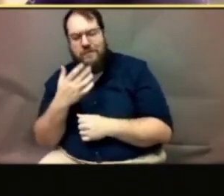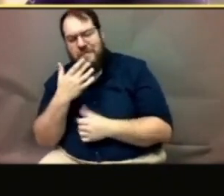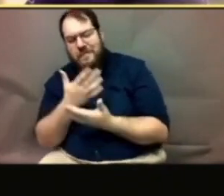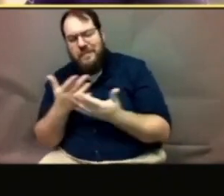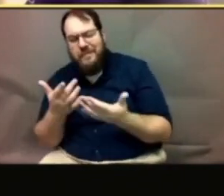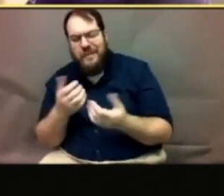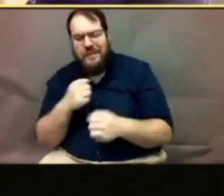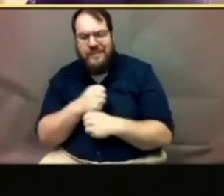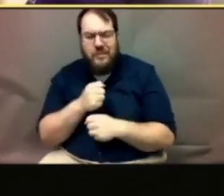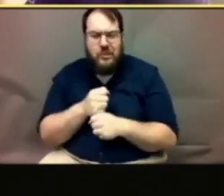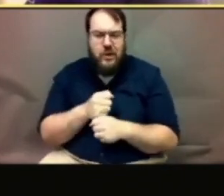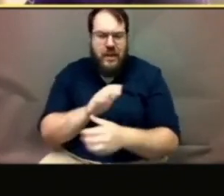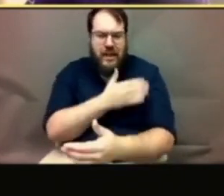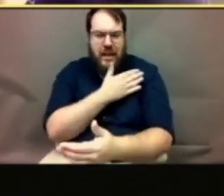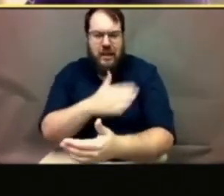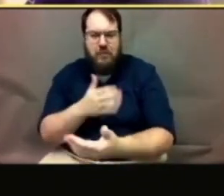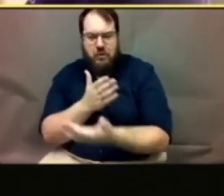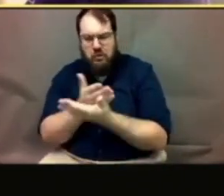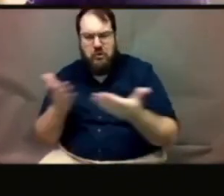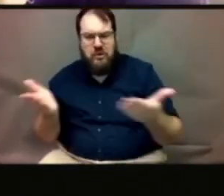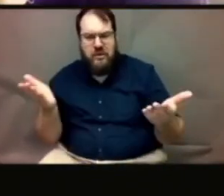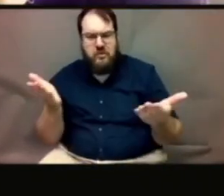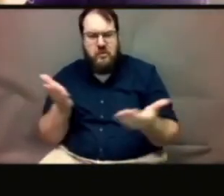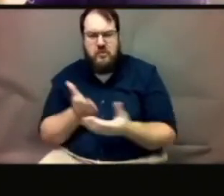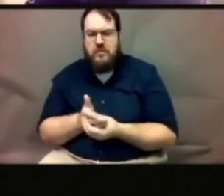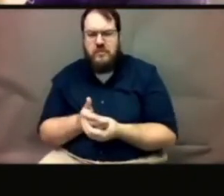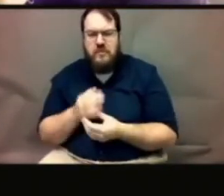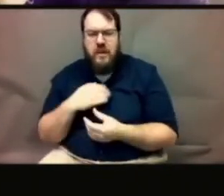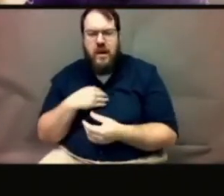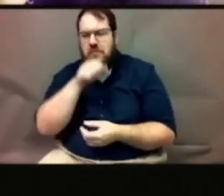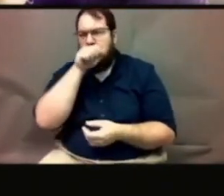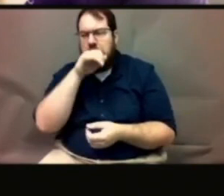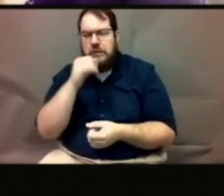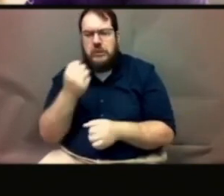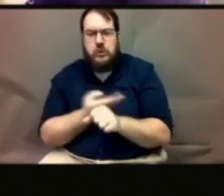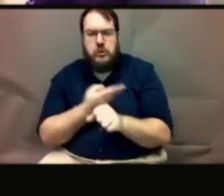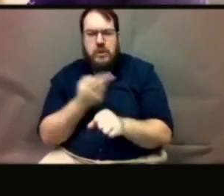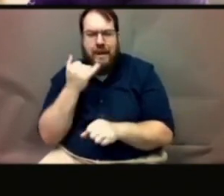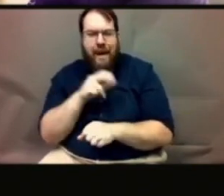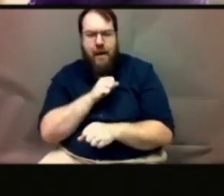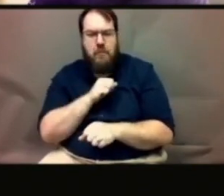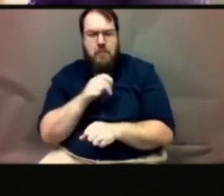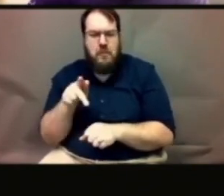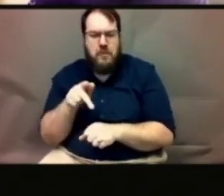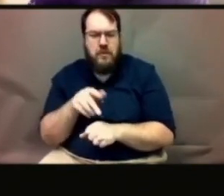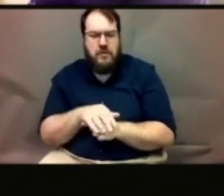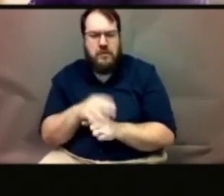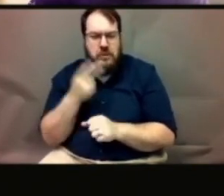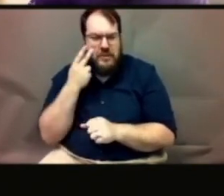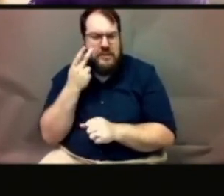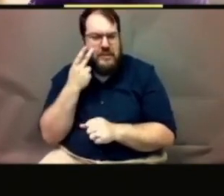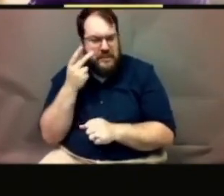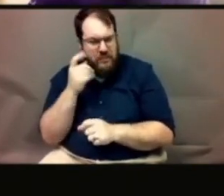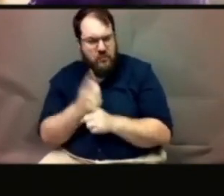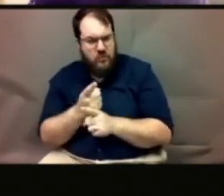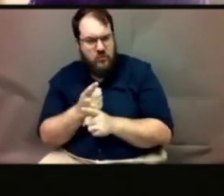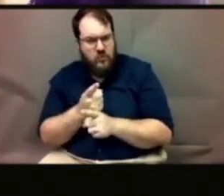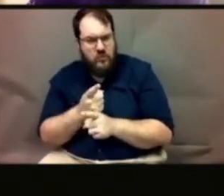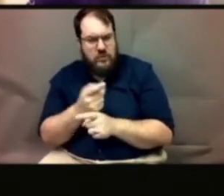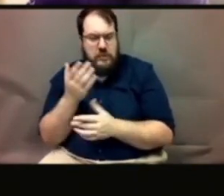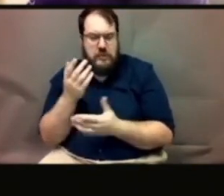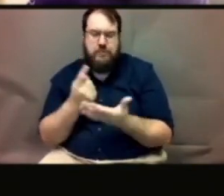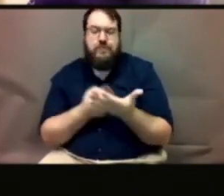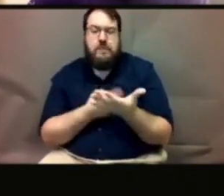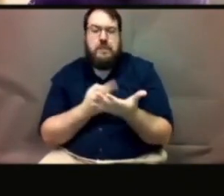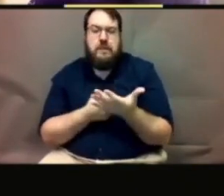das coisas que eu adoro é construir coisas com o make make esse piano é muito interessante vocês conseguem